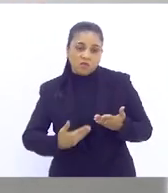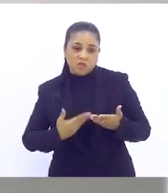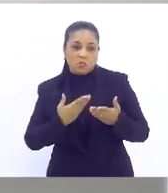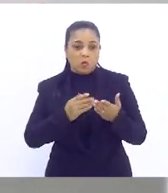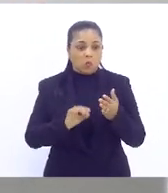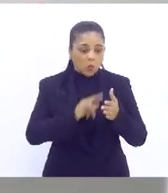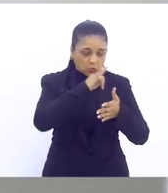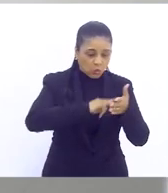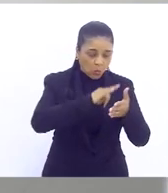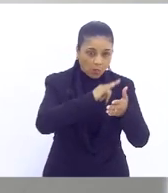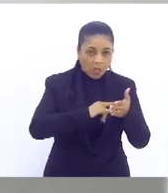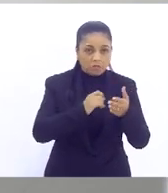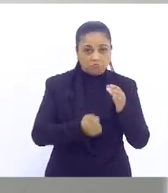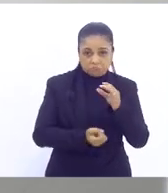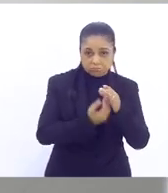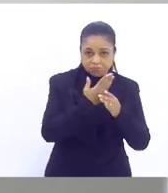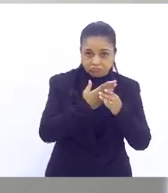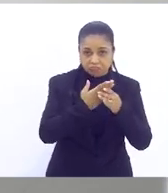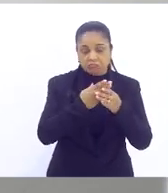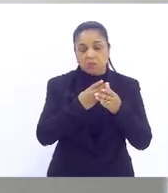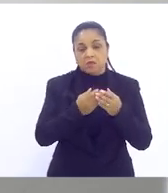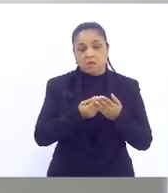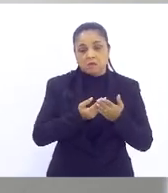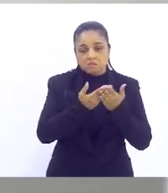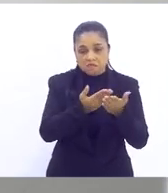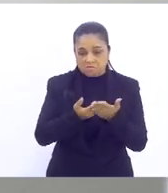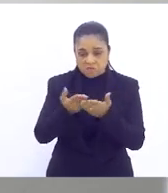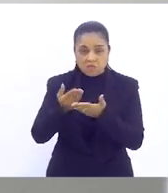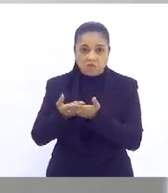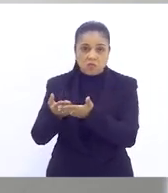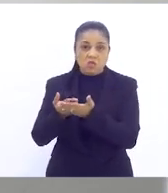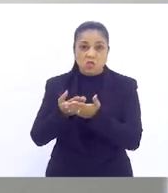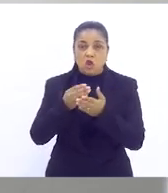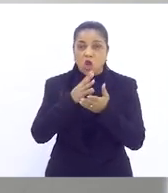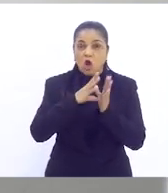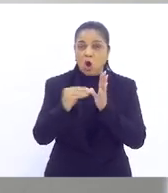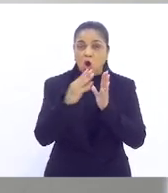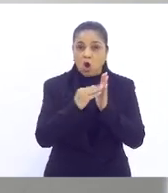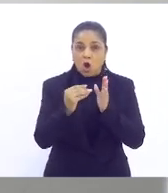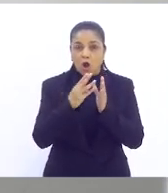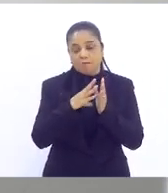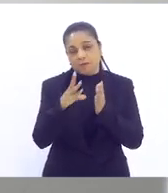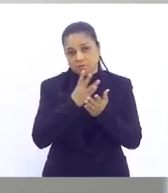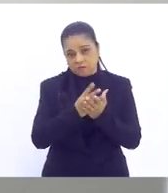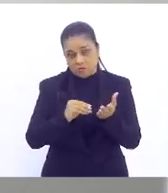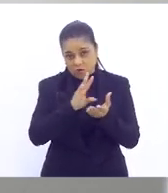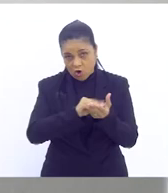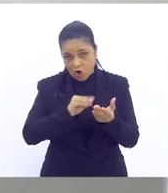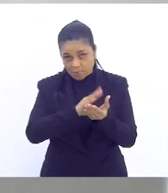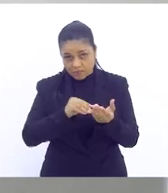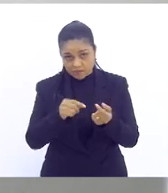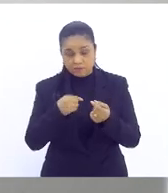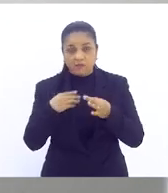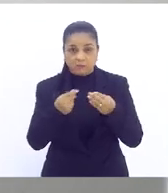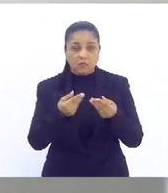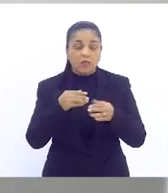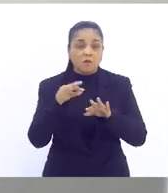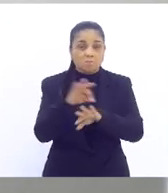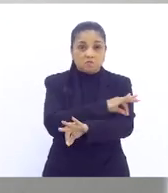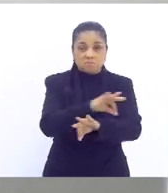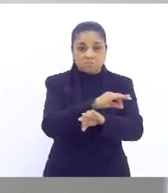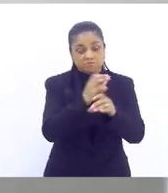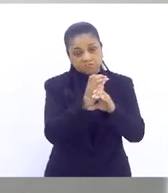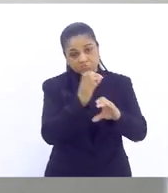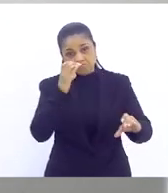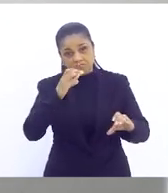gostou da importância desse concurso público acho que a identidade que eu citei aqui são os maiores entidades de engenharia arquitetura